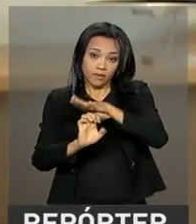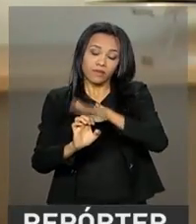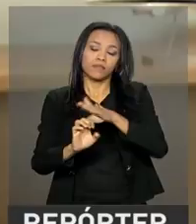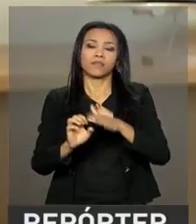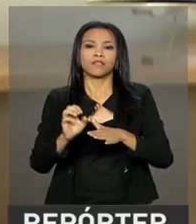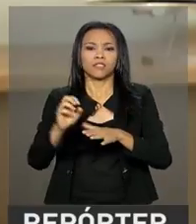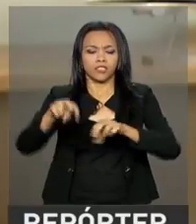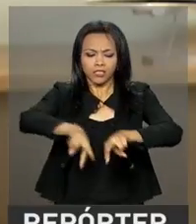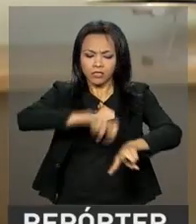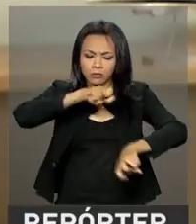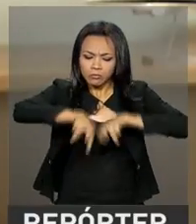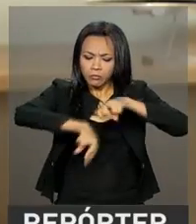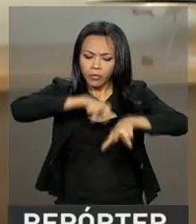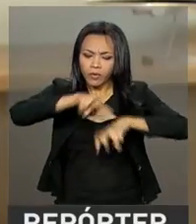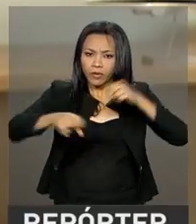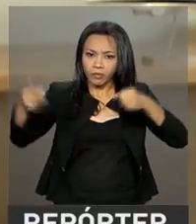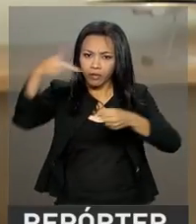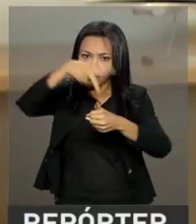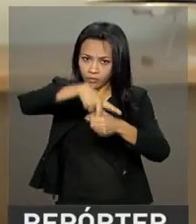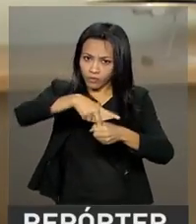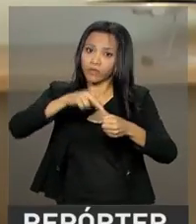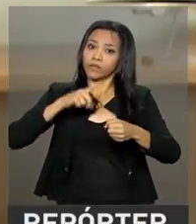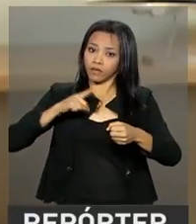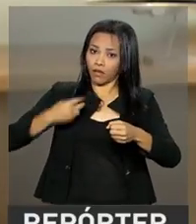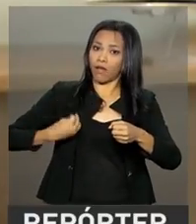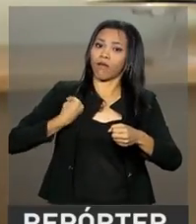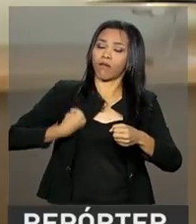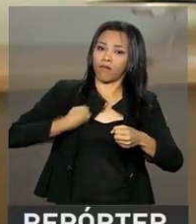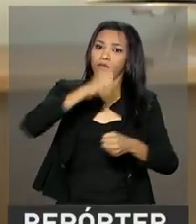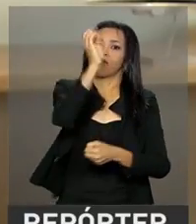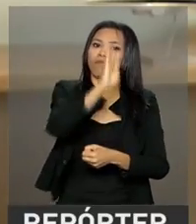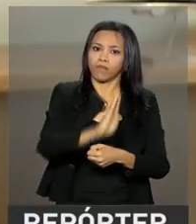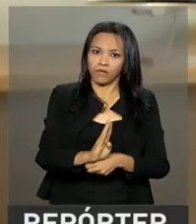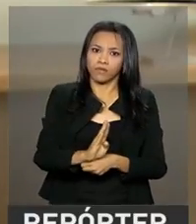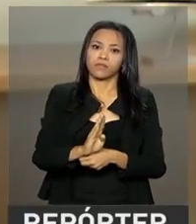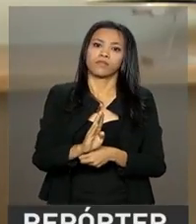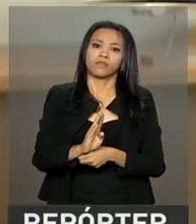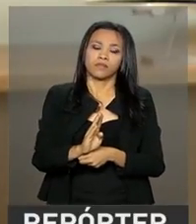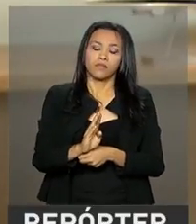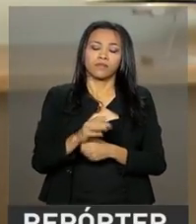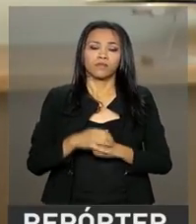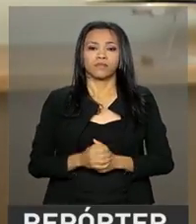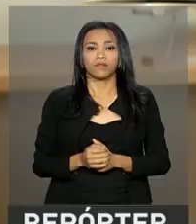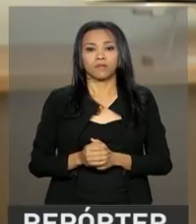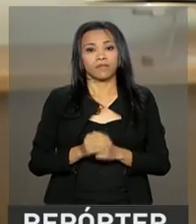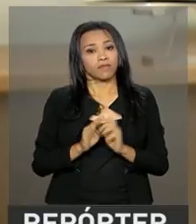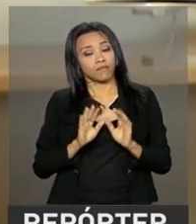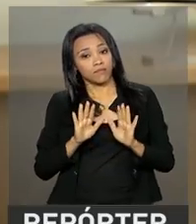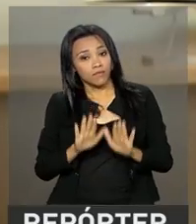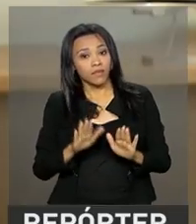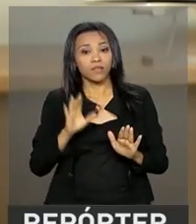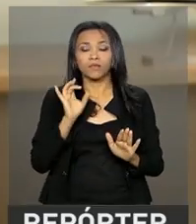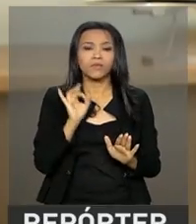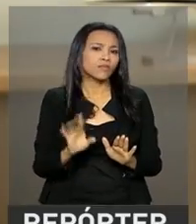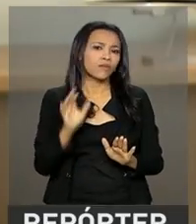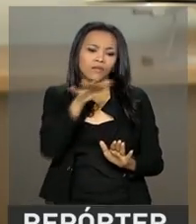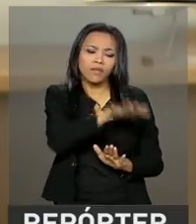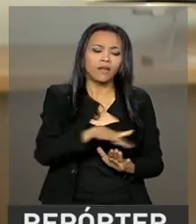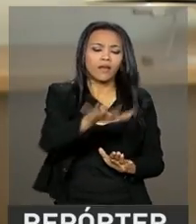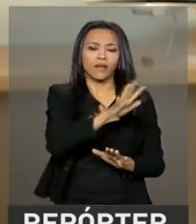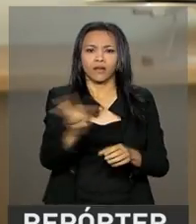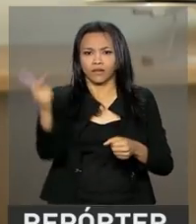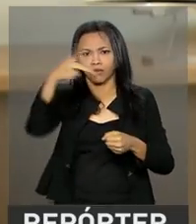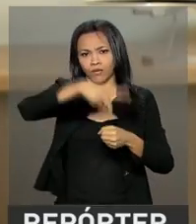petróleo norueguesa está presente no Brasil em operações importantes mas não é só na exploração de